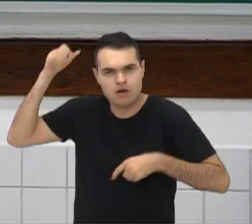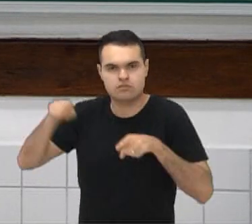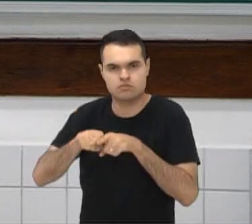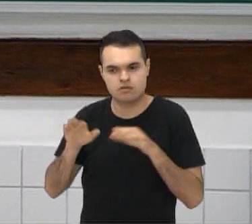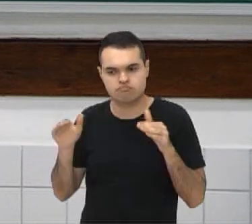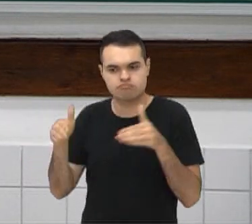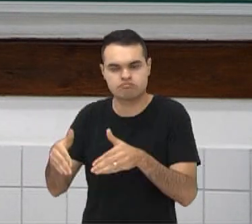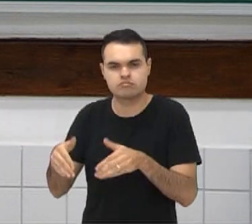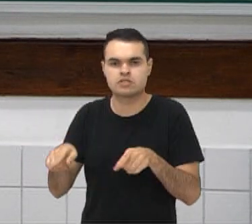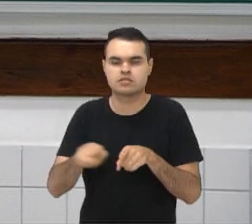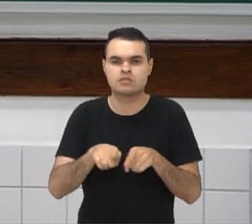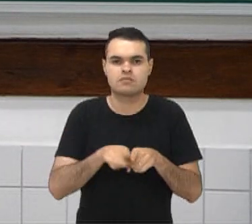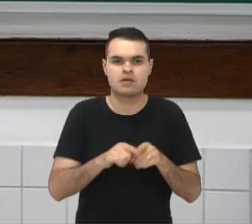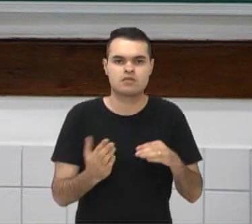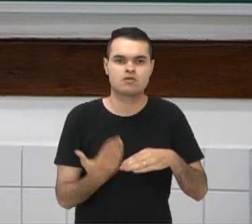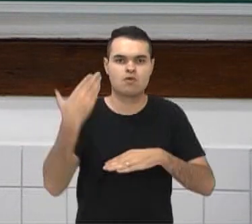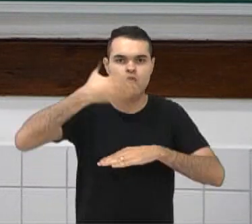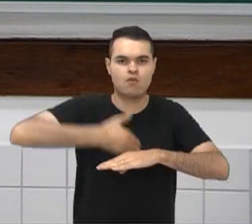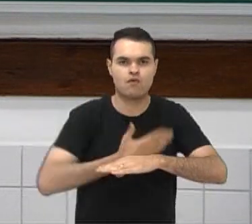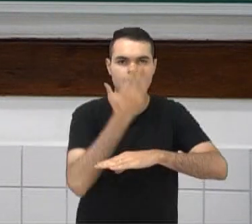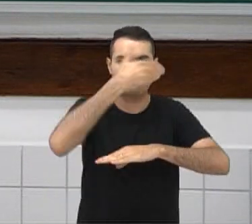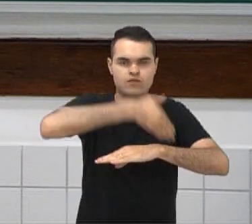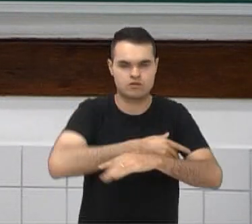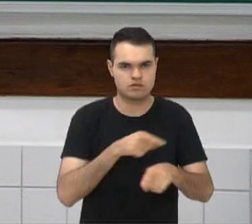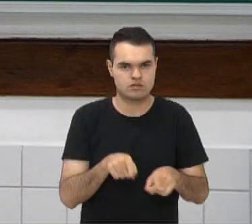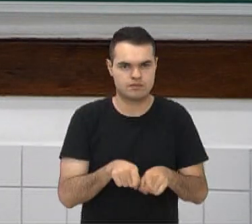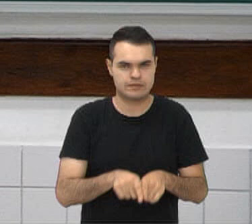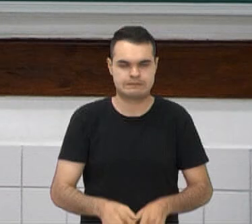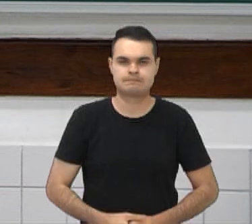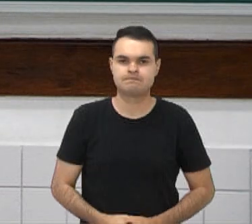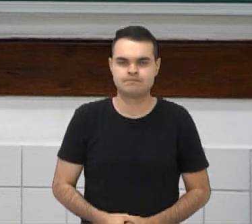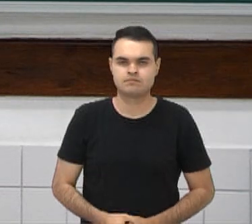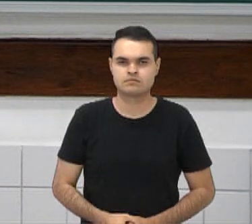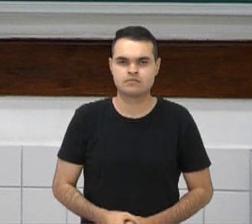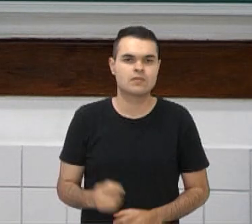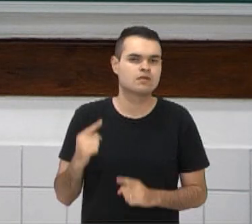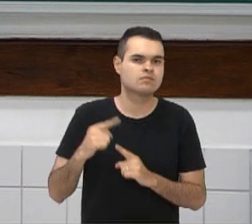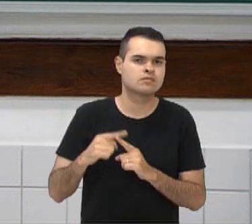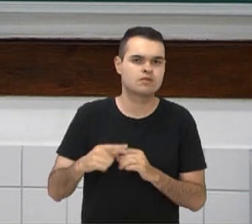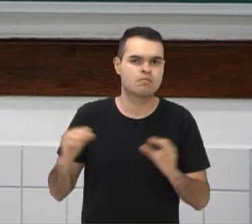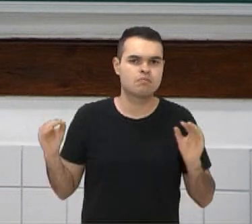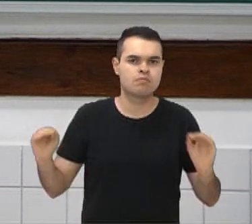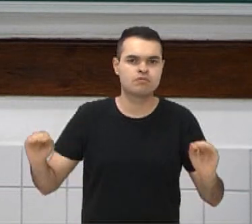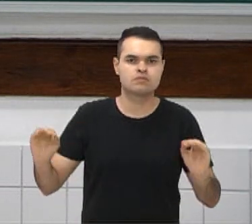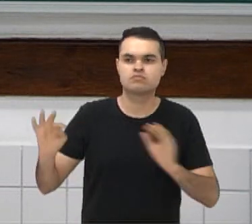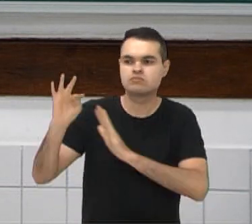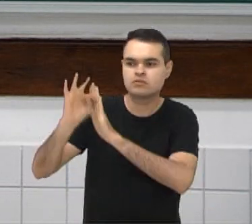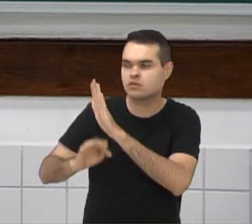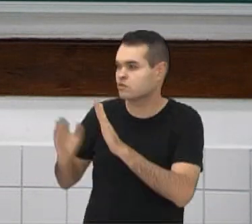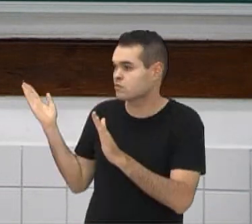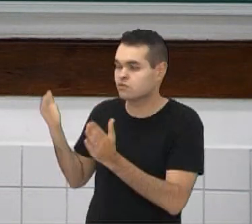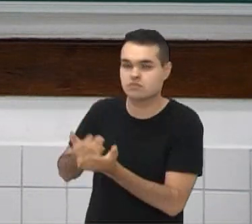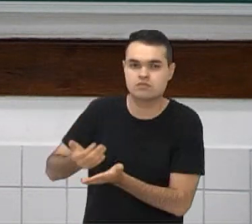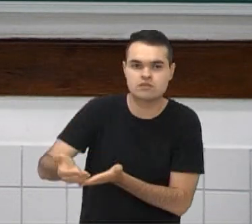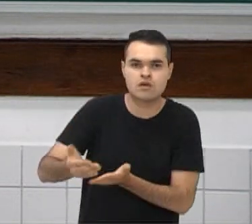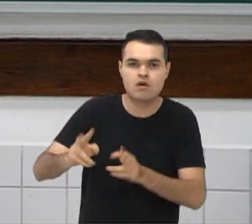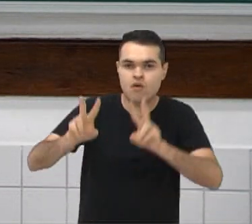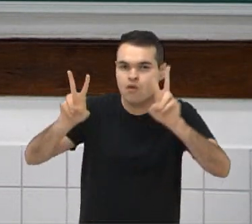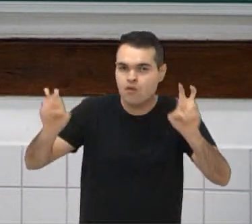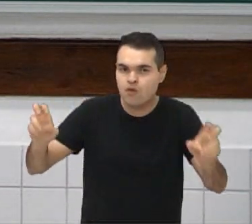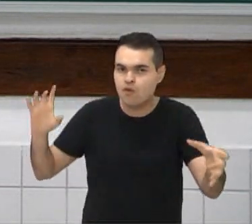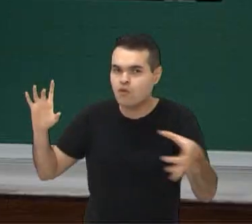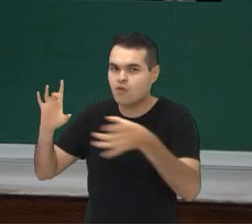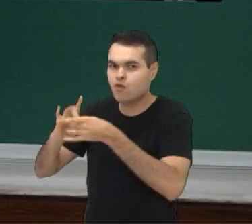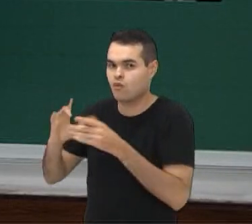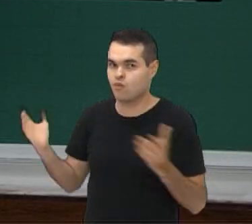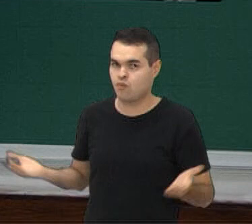entre os golfinhos. Tudo bem? E por que eu coloquei esse texto introdutório na aula de hoje? Olha só o que a gente vai abordar hoje. Acompanhem